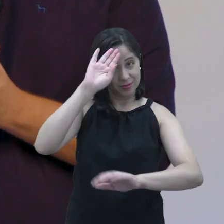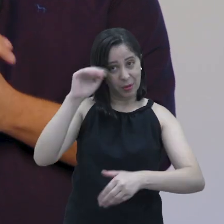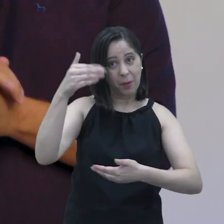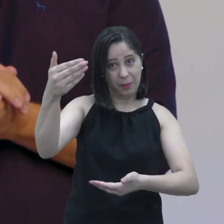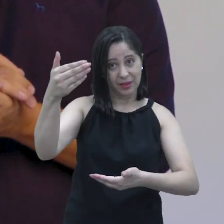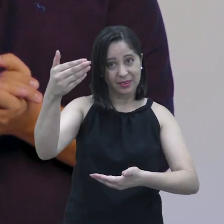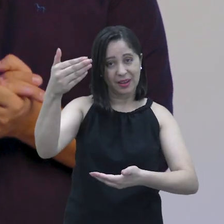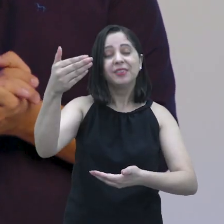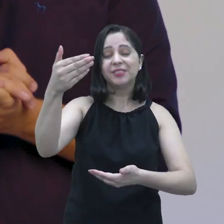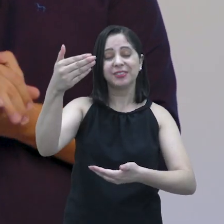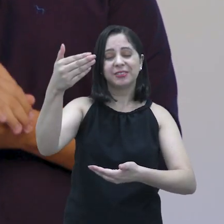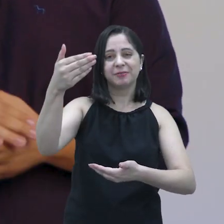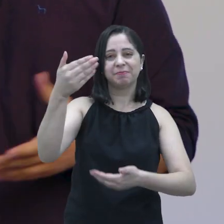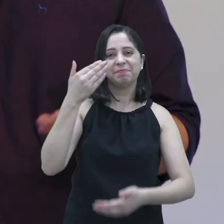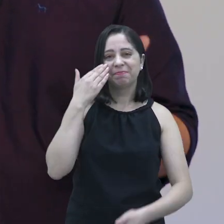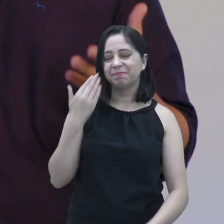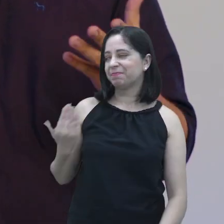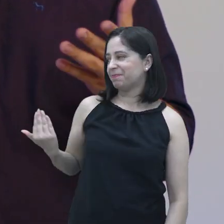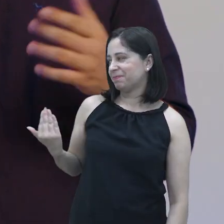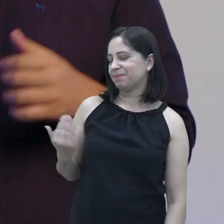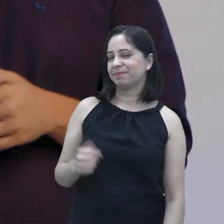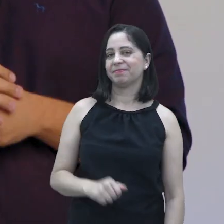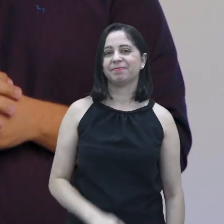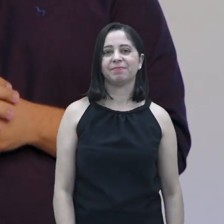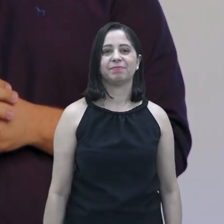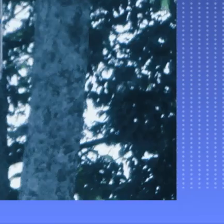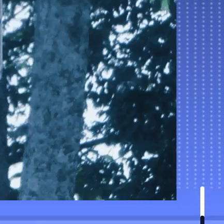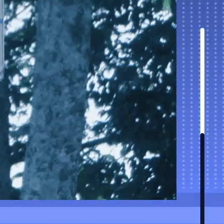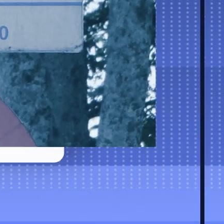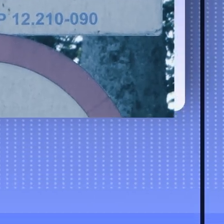dos Campos. Esse é o nosso quadro Nomes